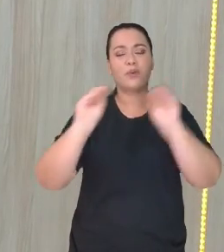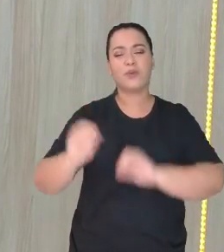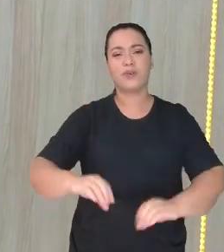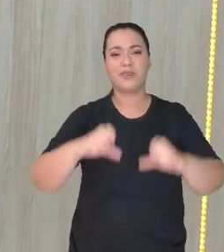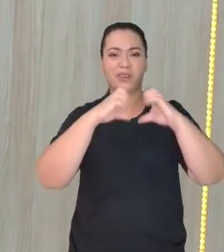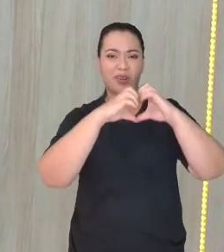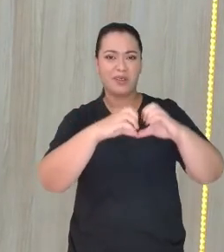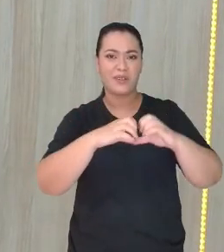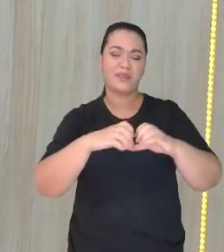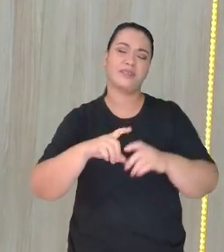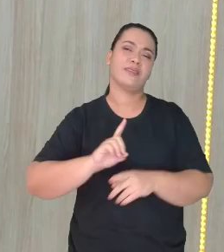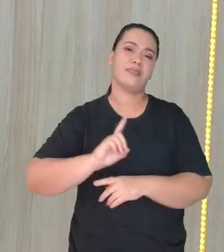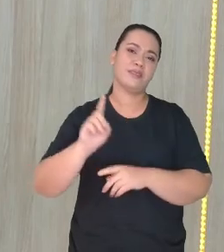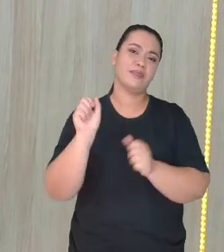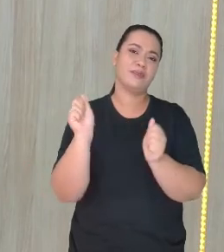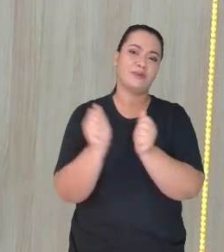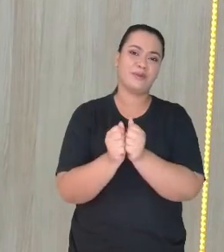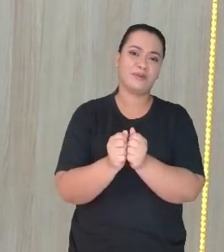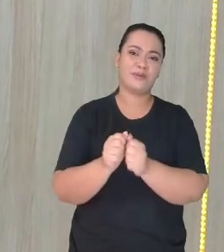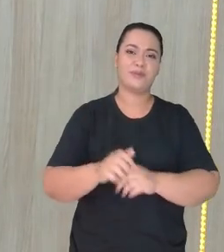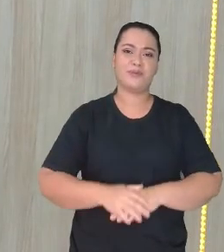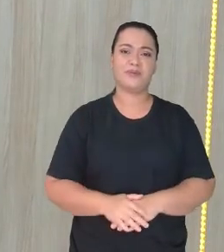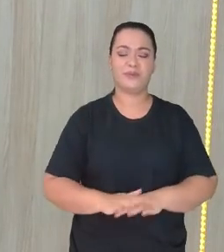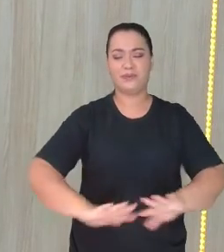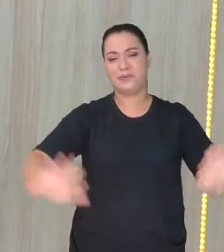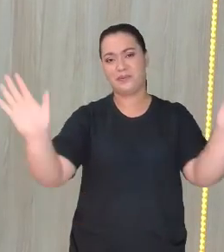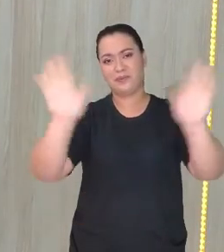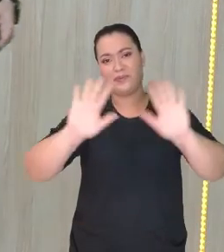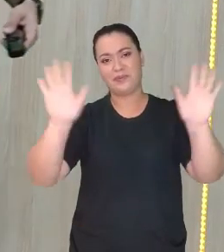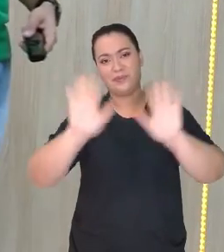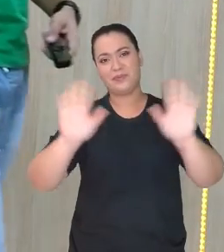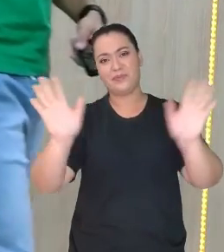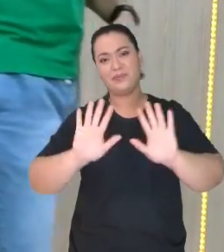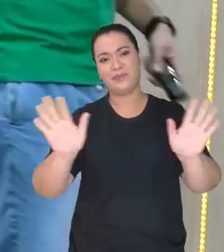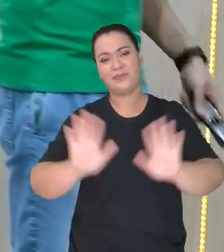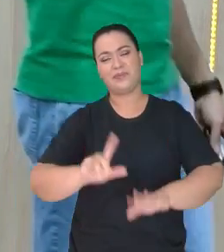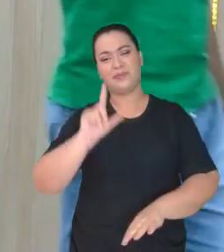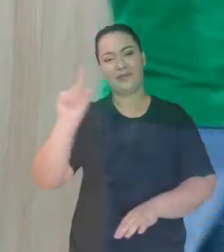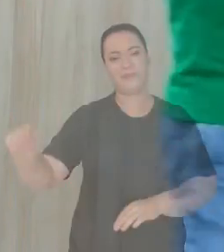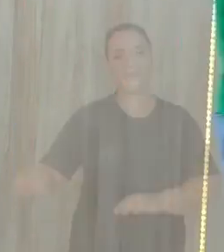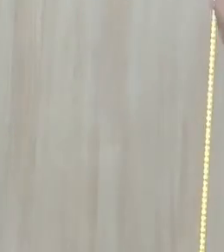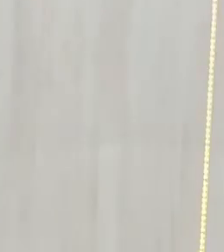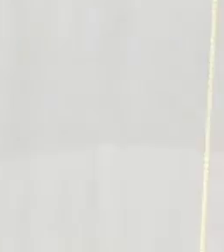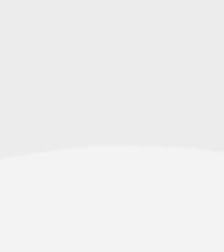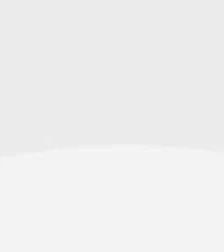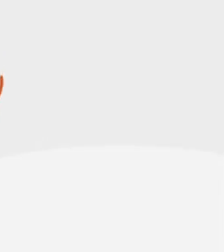no seu coração. Fique com Deus. E fui!